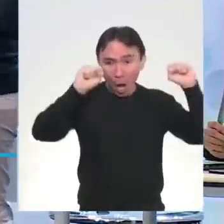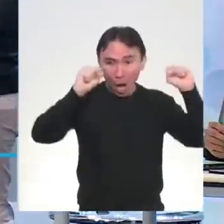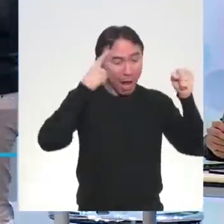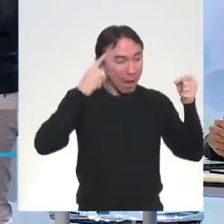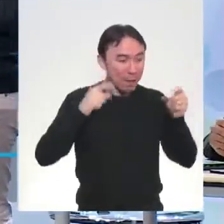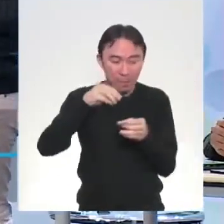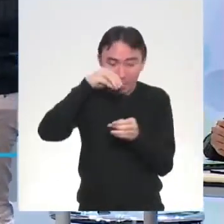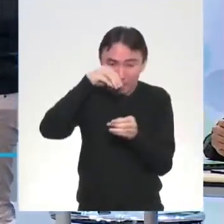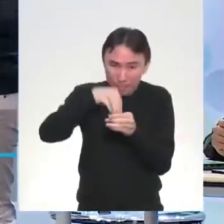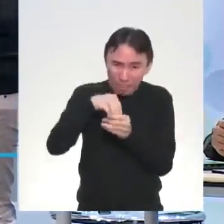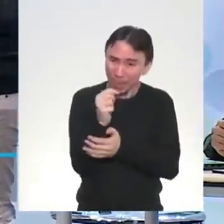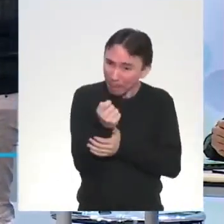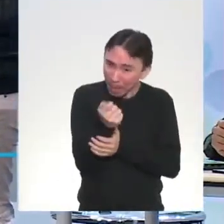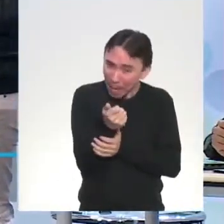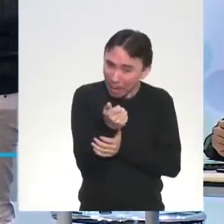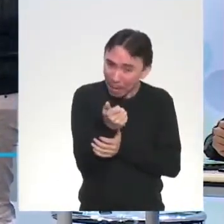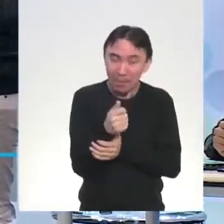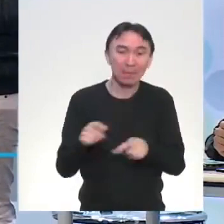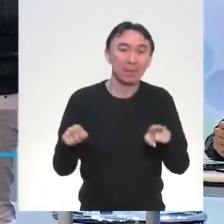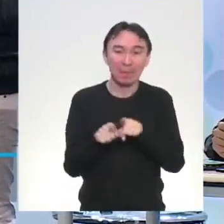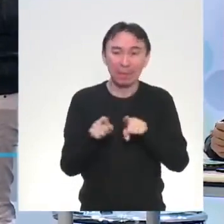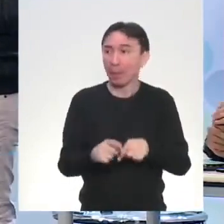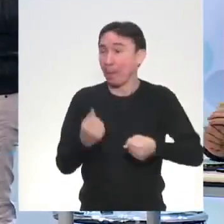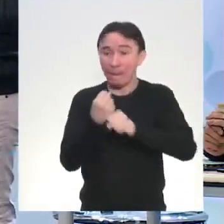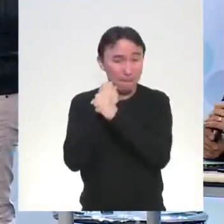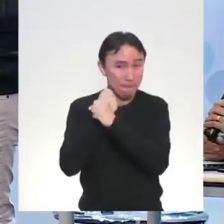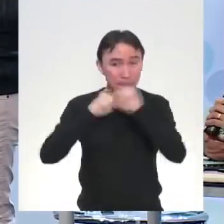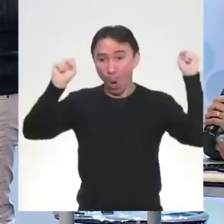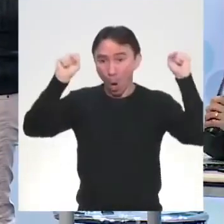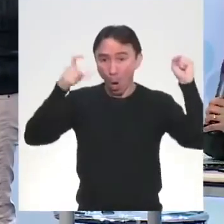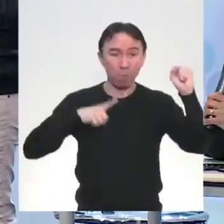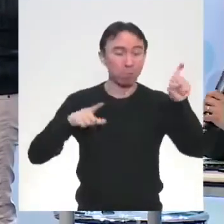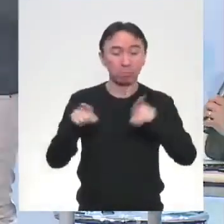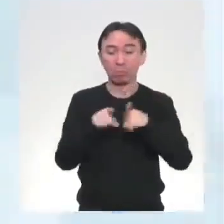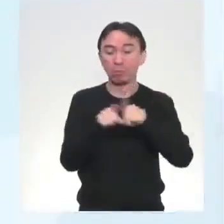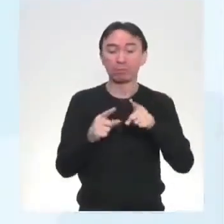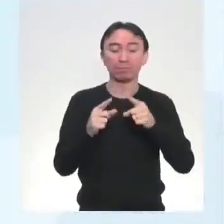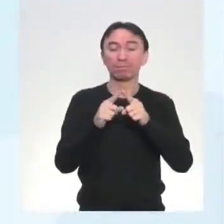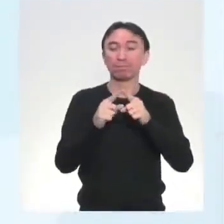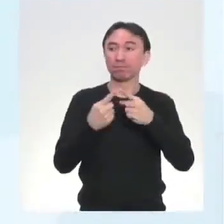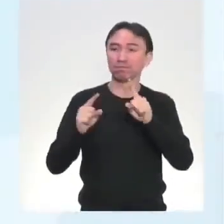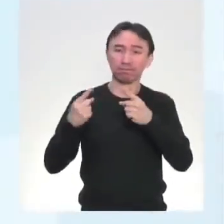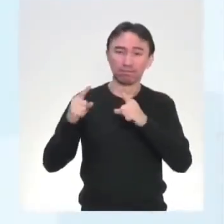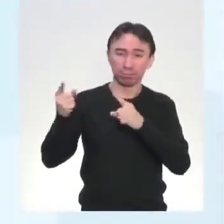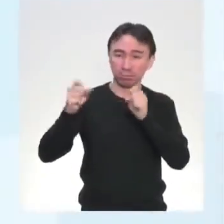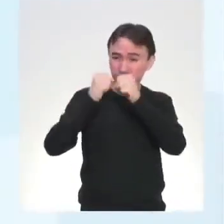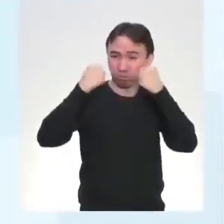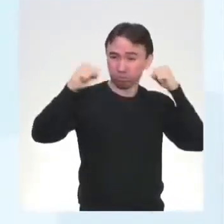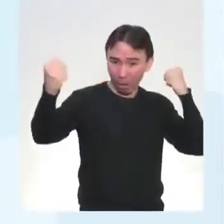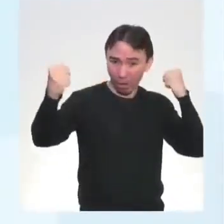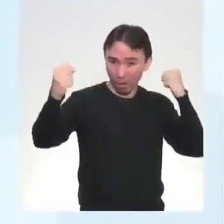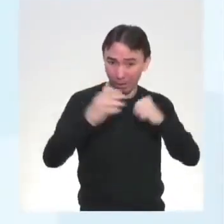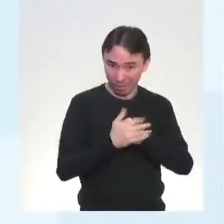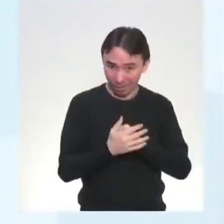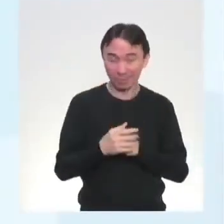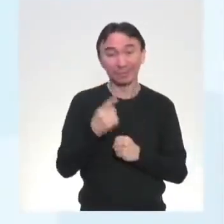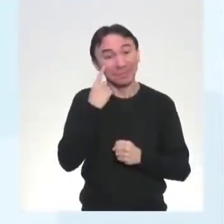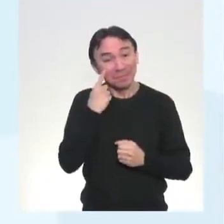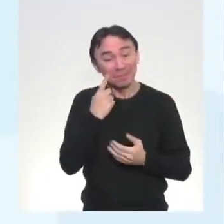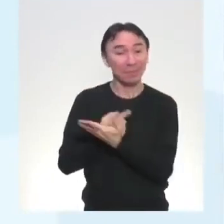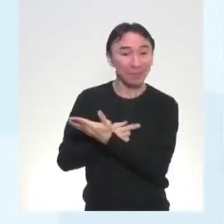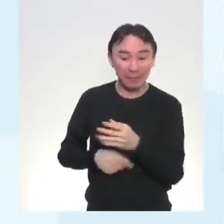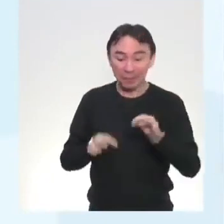aí, Osmar, veja só, como as extremidades desse segmento de reta também são pontos, eu posso dar o nome para